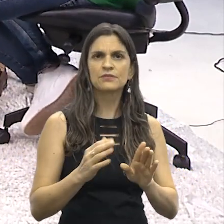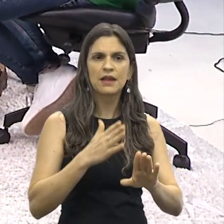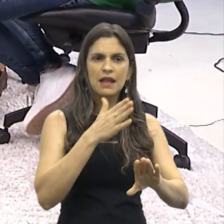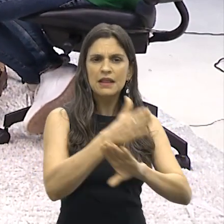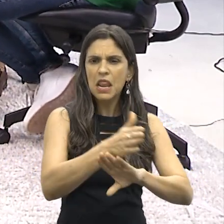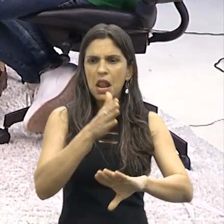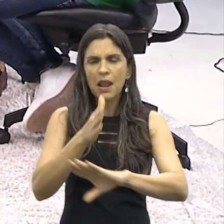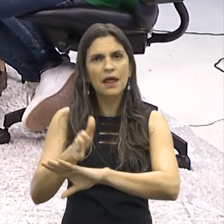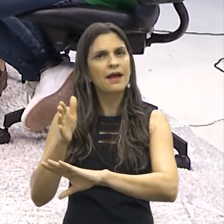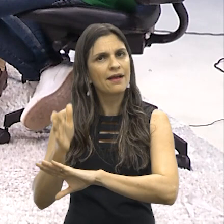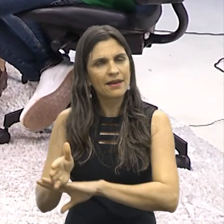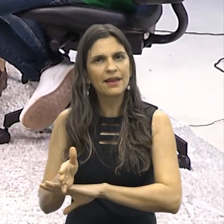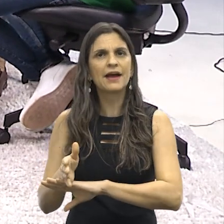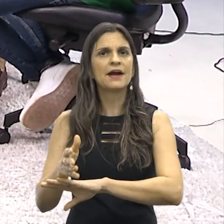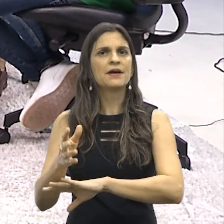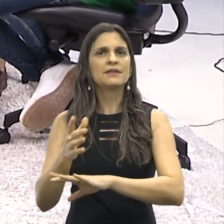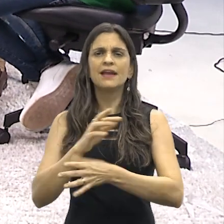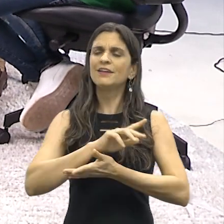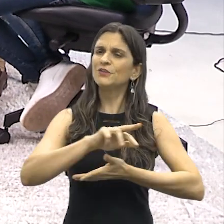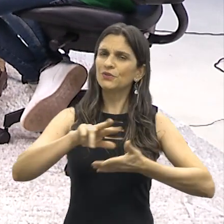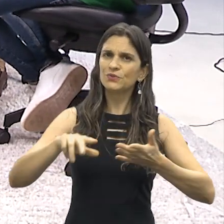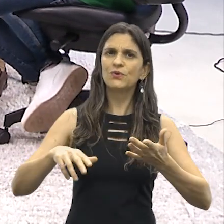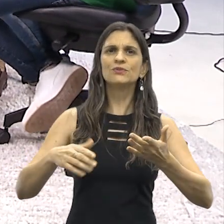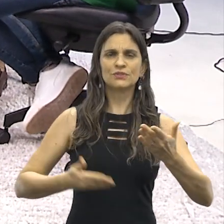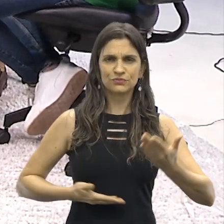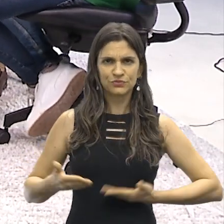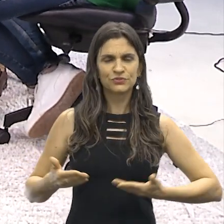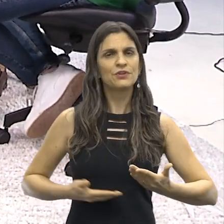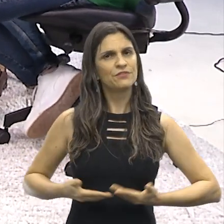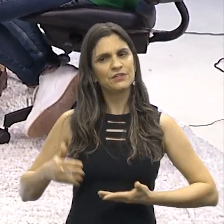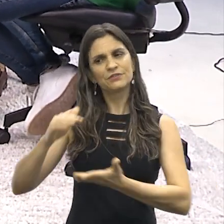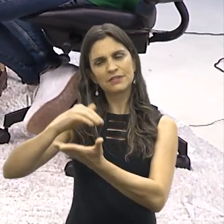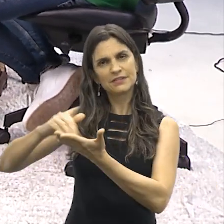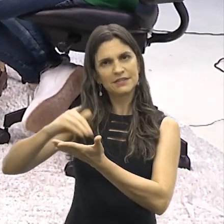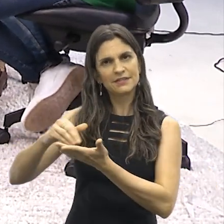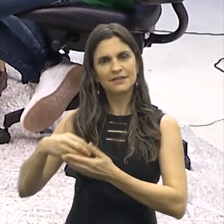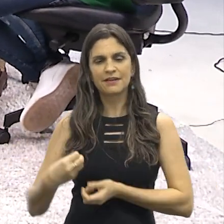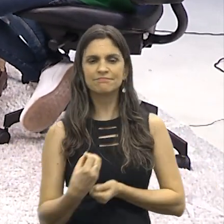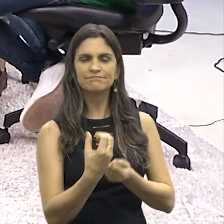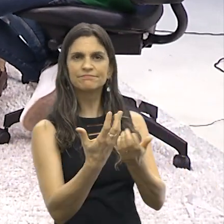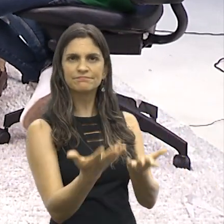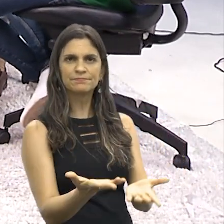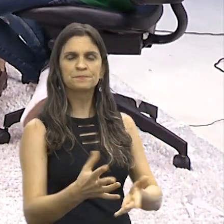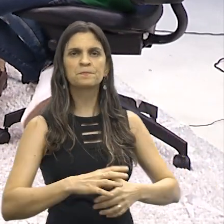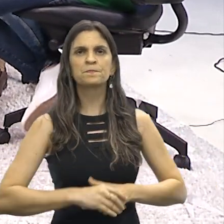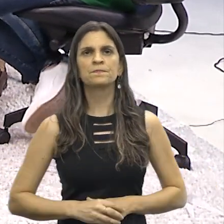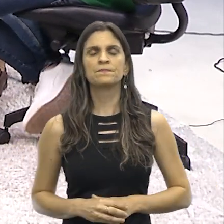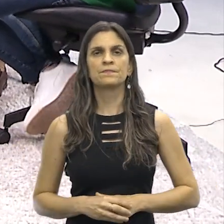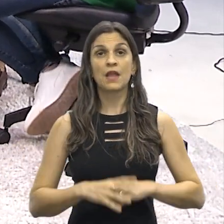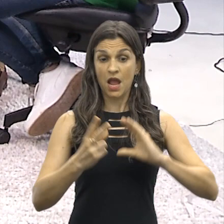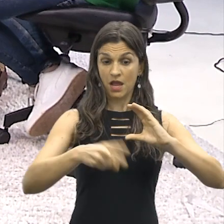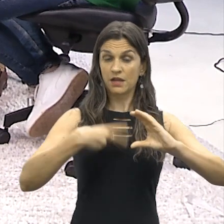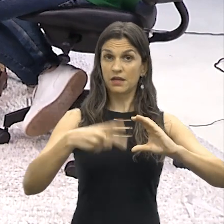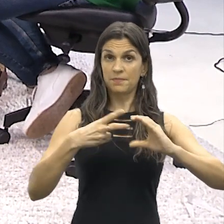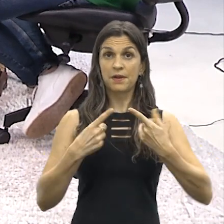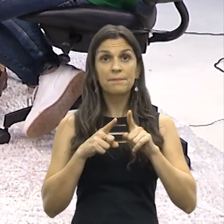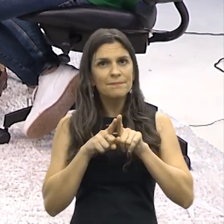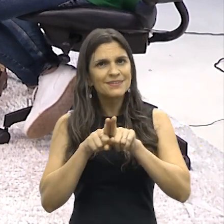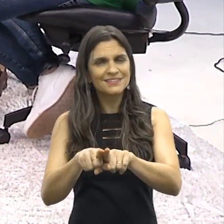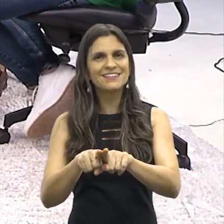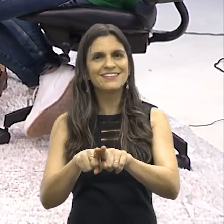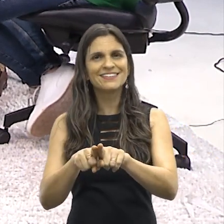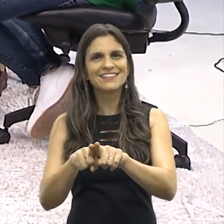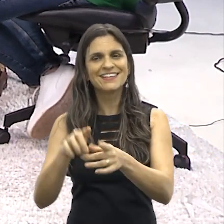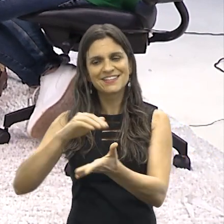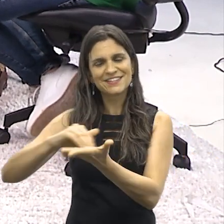que lá ele receba a vacinação, vermifugação, todo o serviço que a subsecretaria oferece. A Câmara, inclusive, é parceira, né, da SUBEA em ações